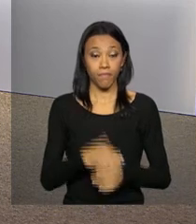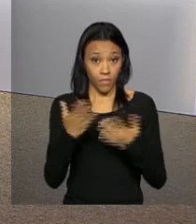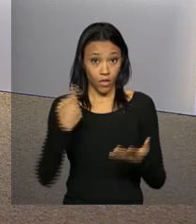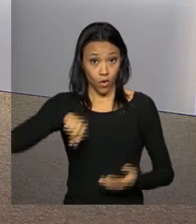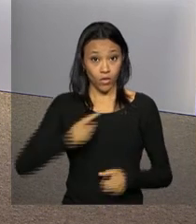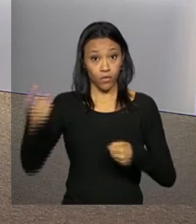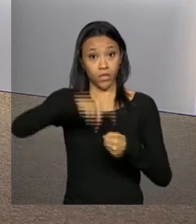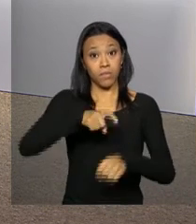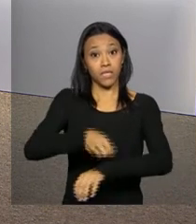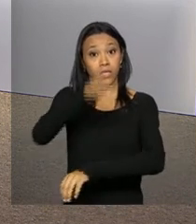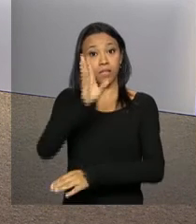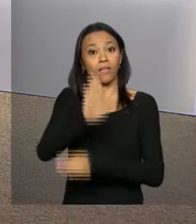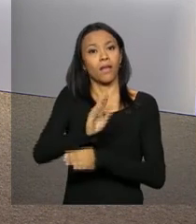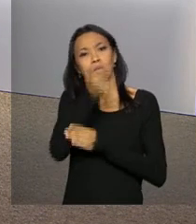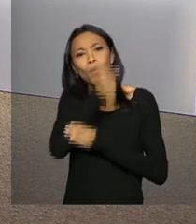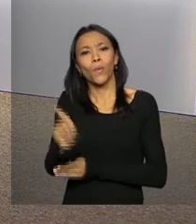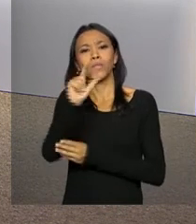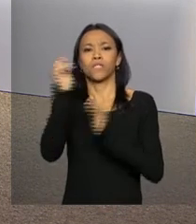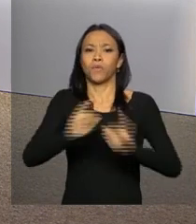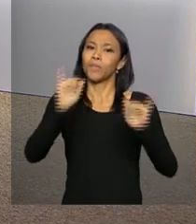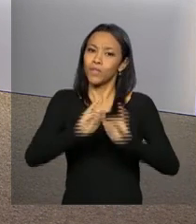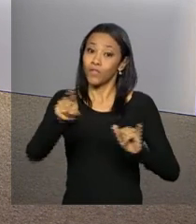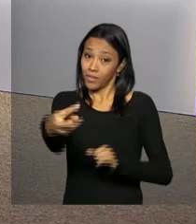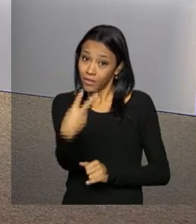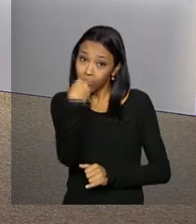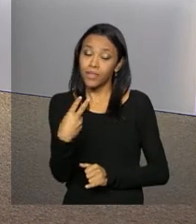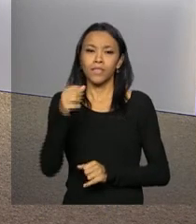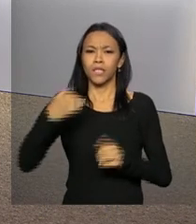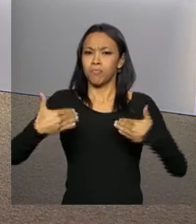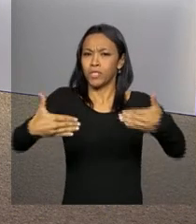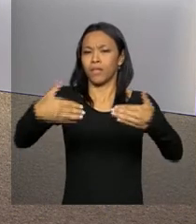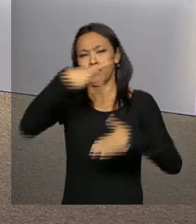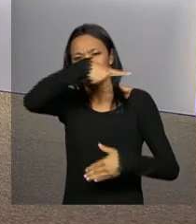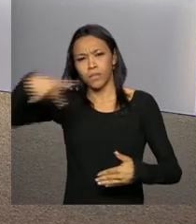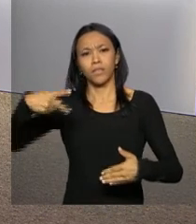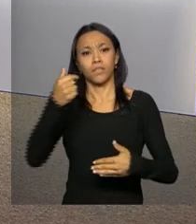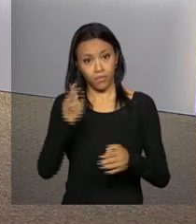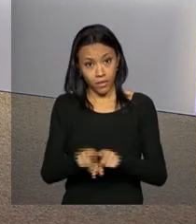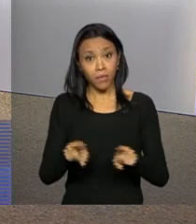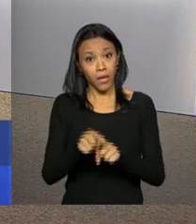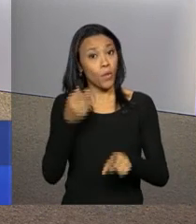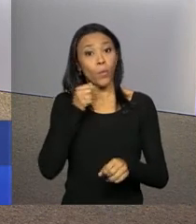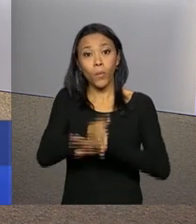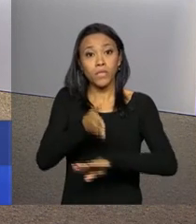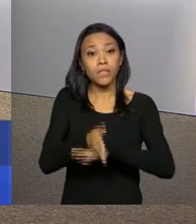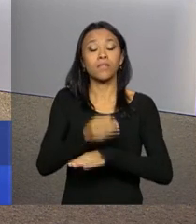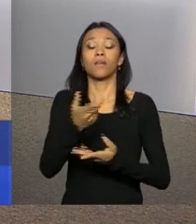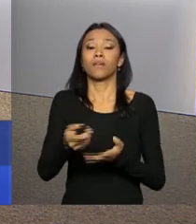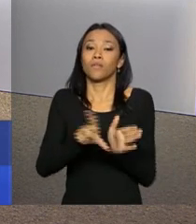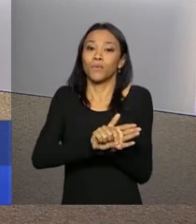Voltamos às 15h com outras notícias. Acompanhe as novidades do Executivo Federal também nas nossas redes sociais,